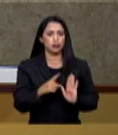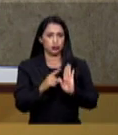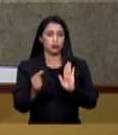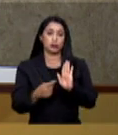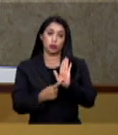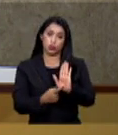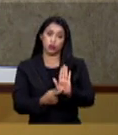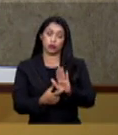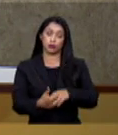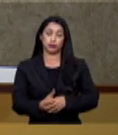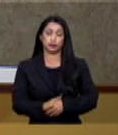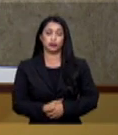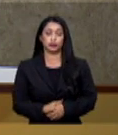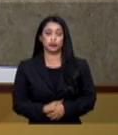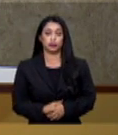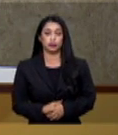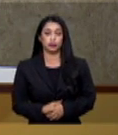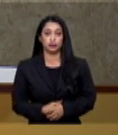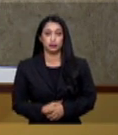destacar.